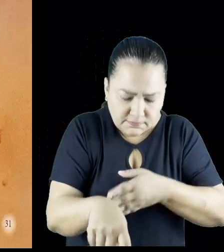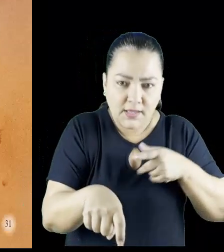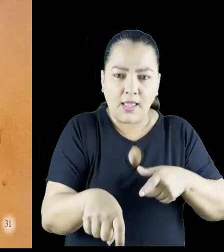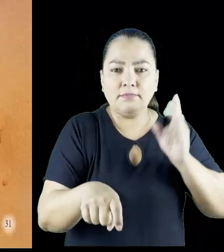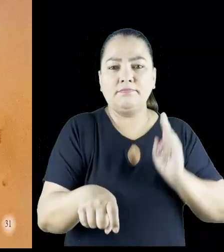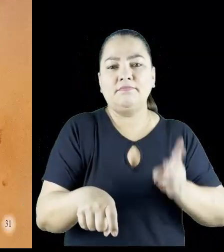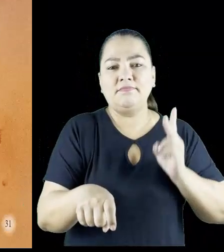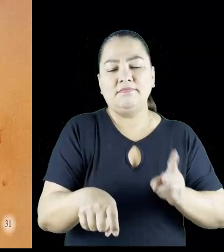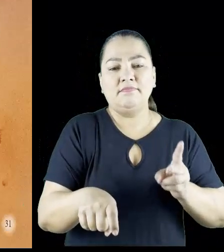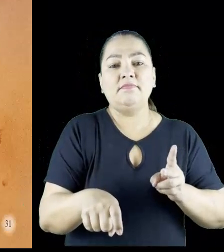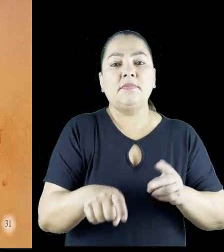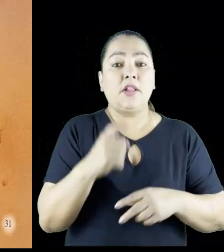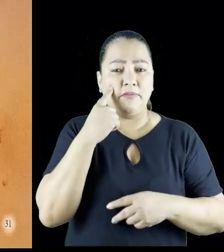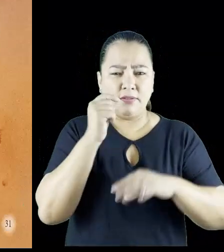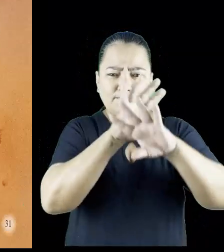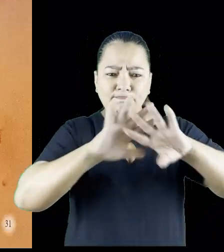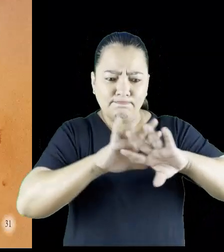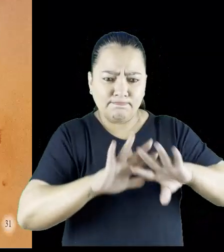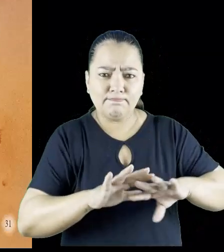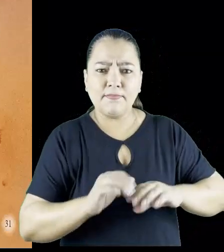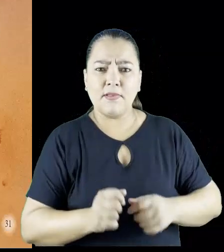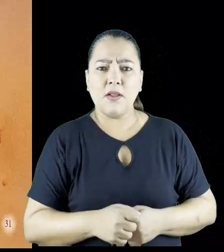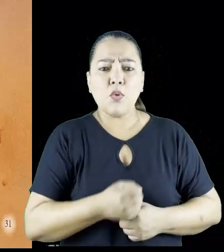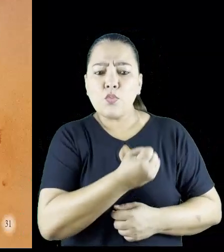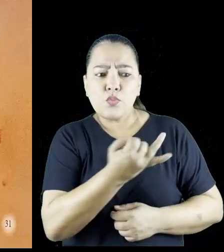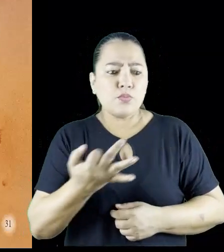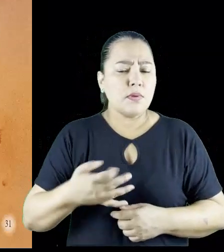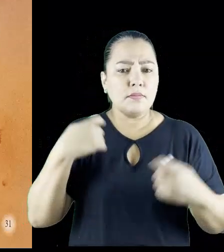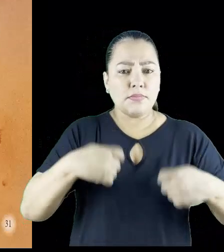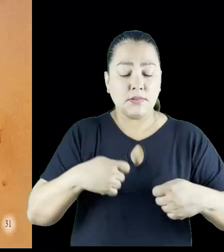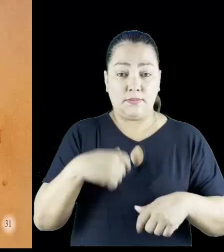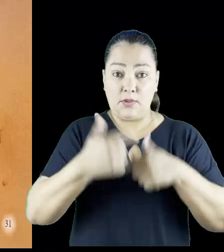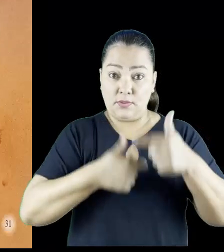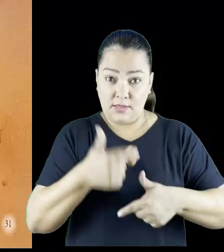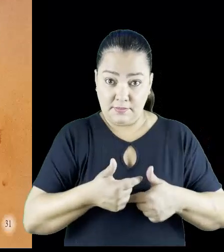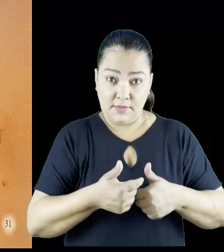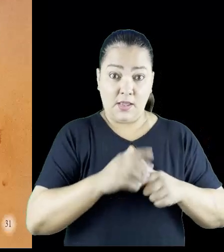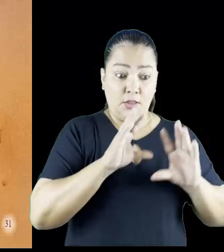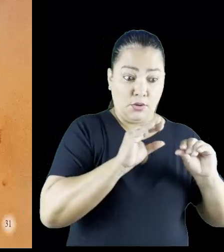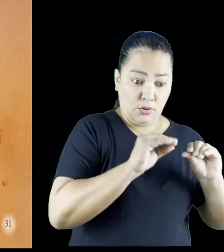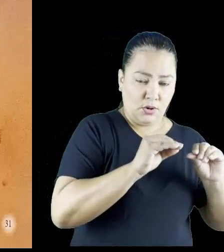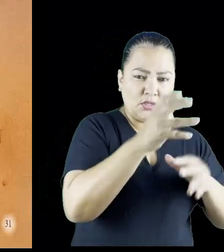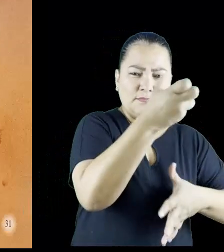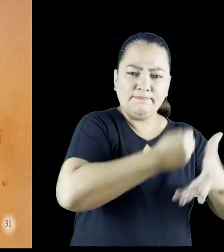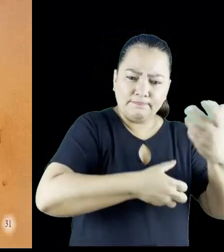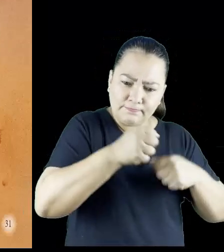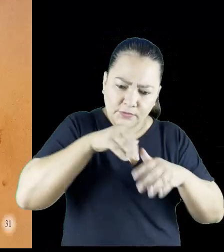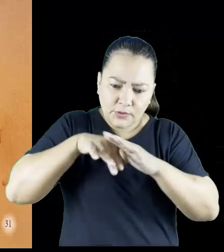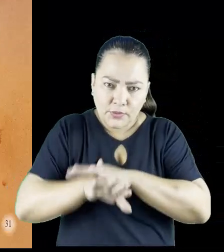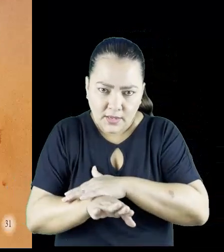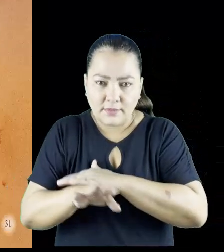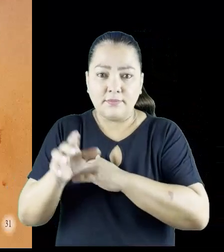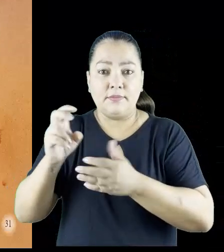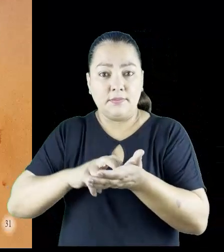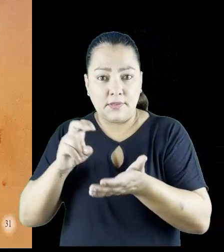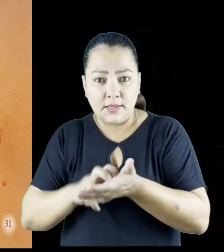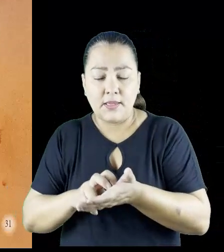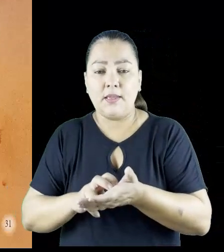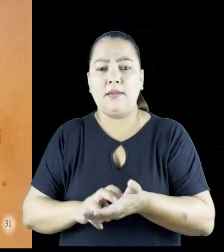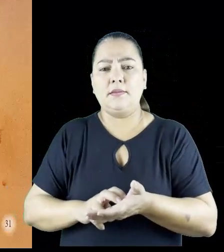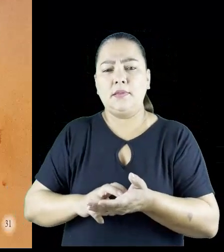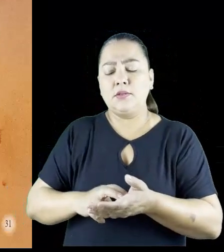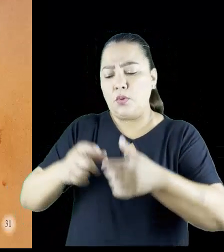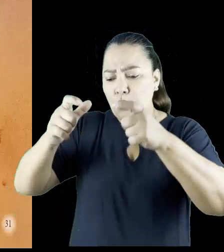a quantidade de tralha que tem que ter para pescar. Eu trabalho com as redes na parte da noite e retiro de manhã. Coloco no mar, deixo